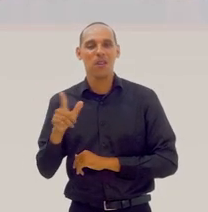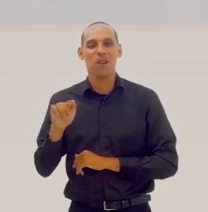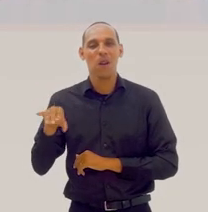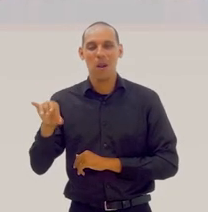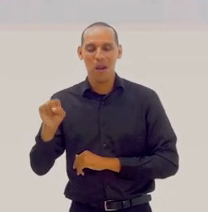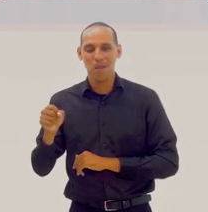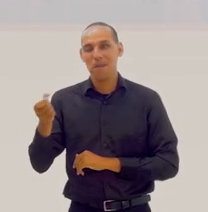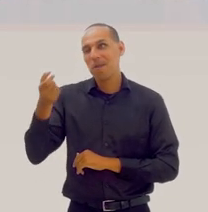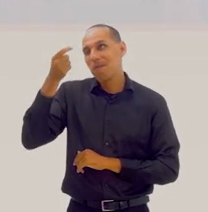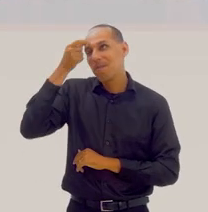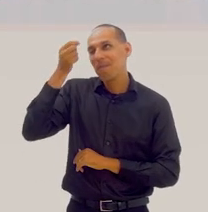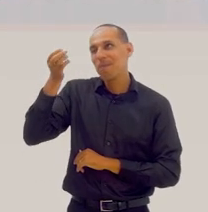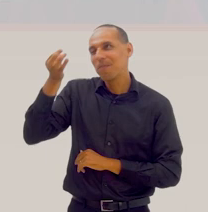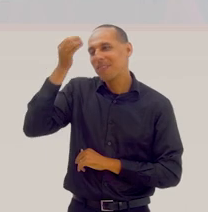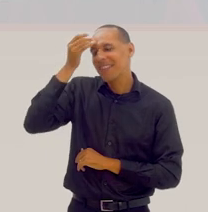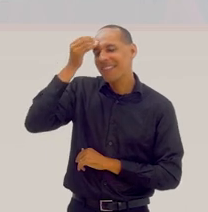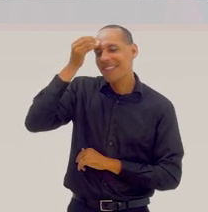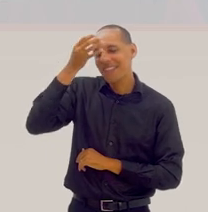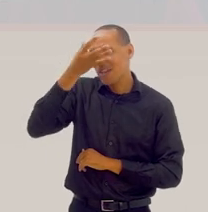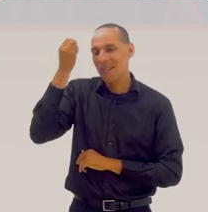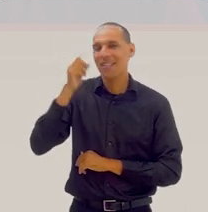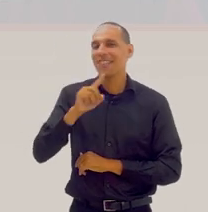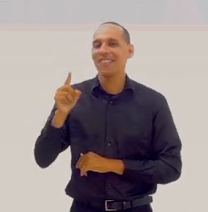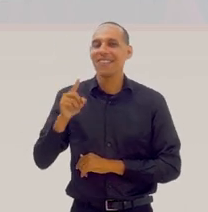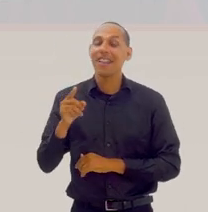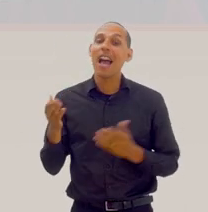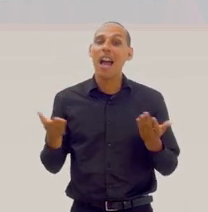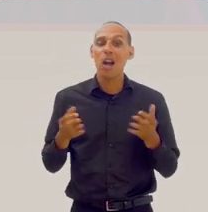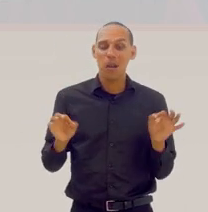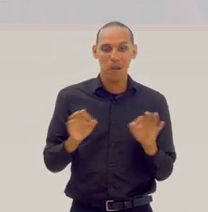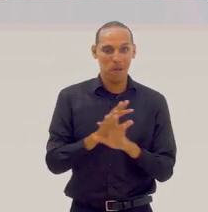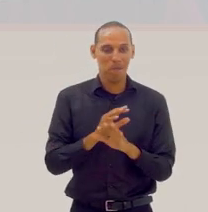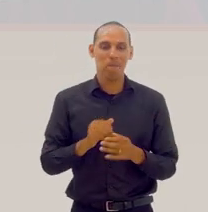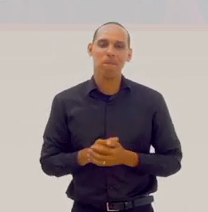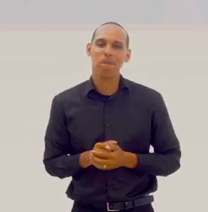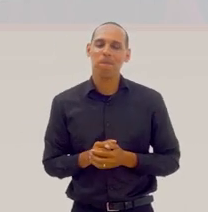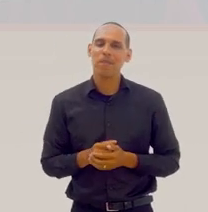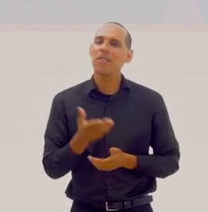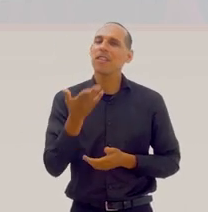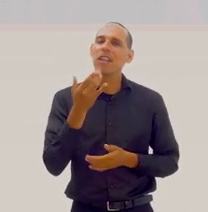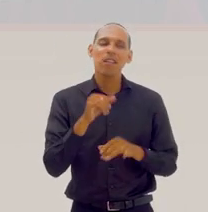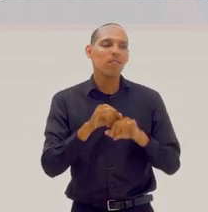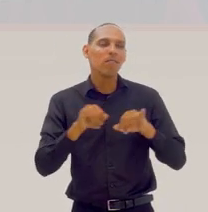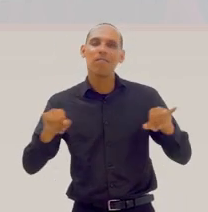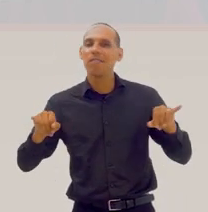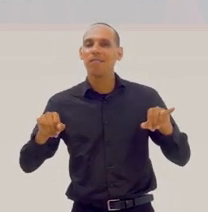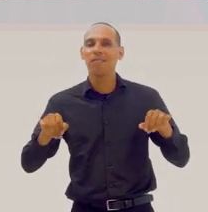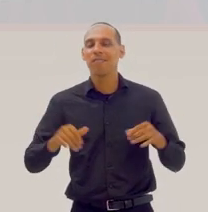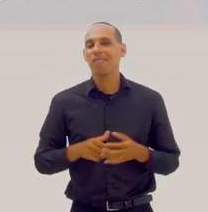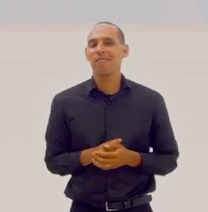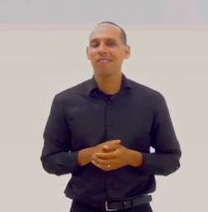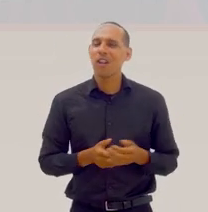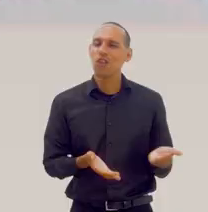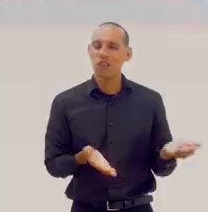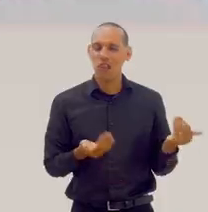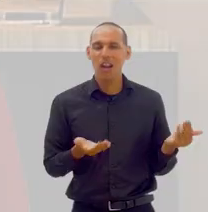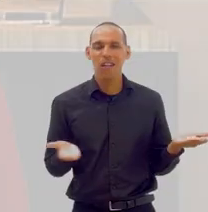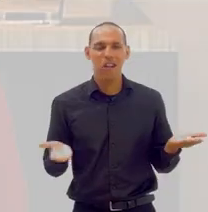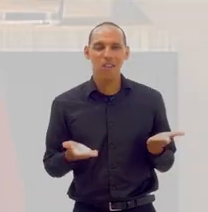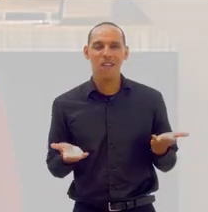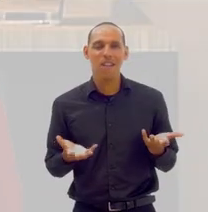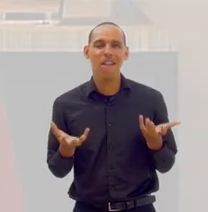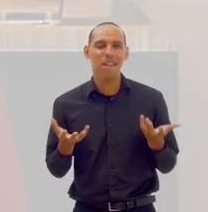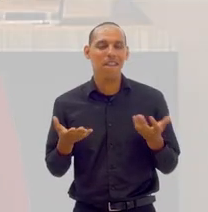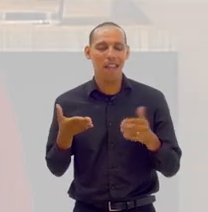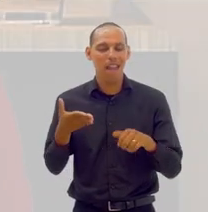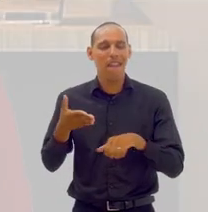lembrança inesquecível. E agora, só para a gente encerrar, o que que o senhor diria para os jovens